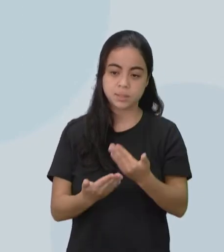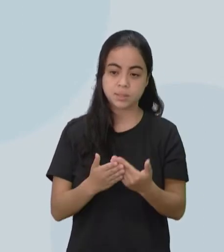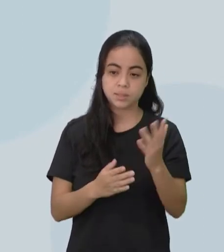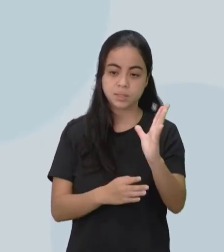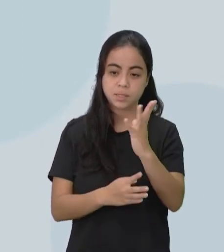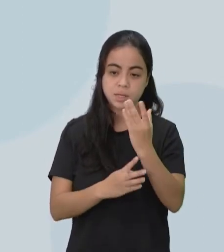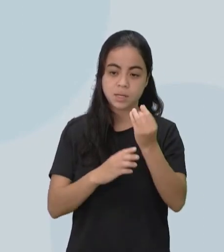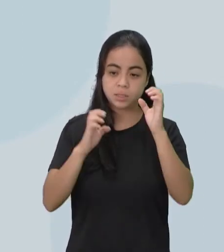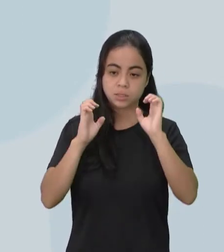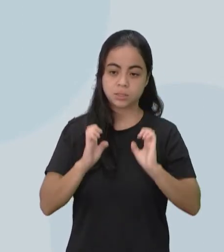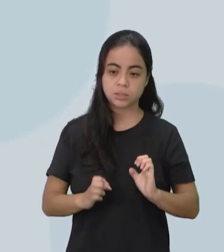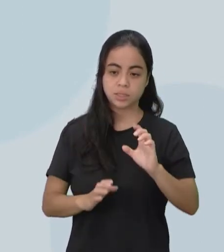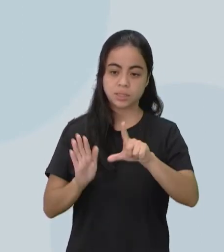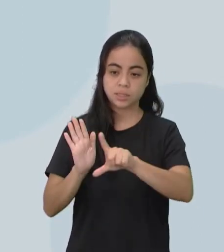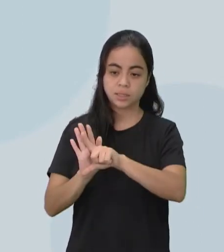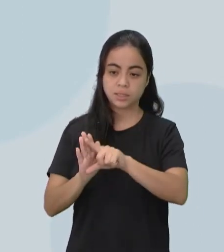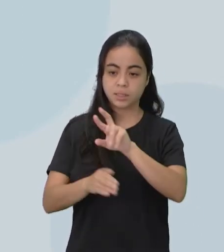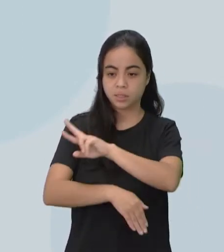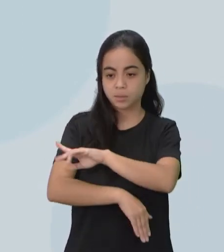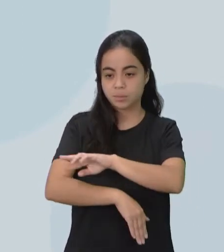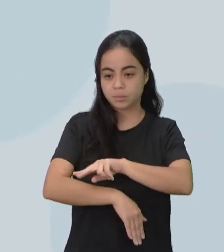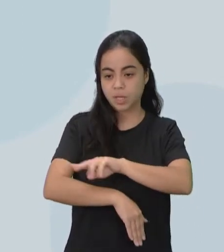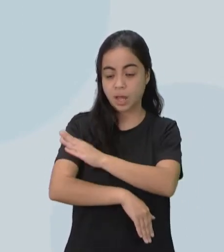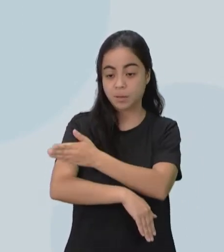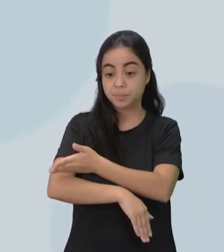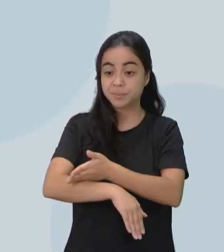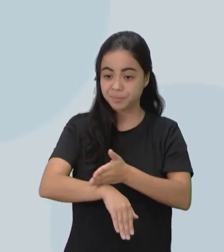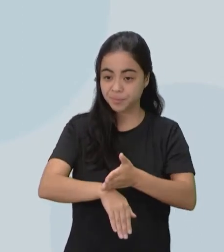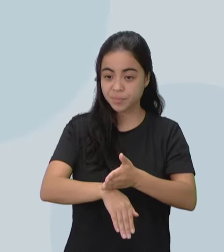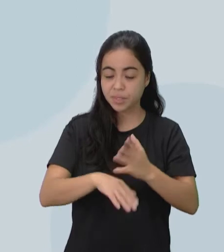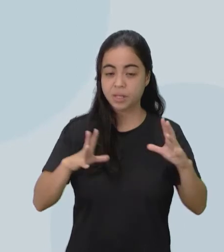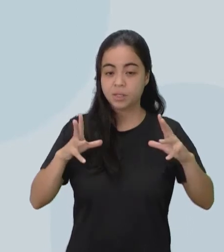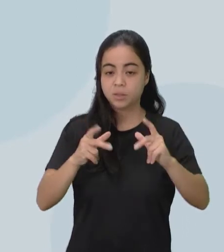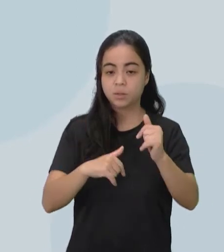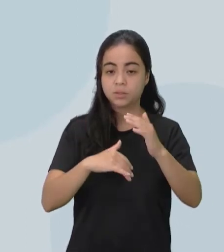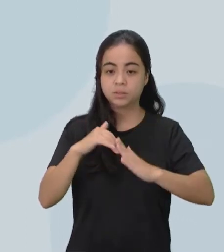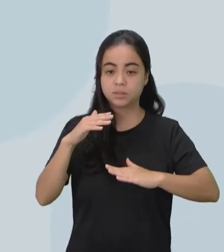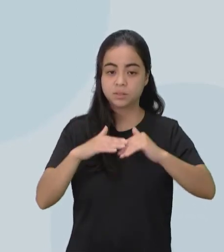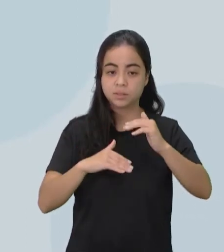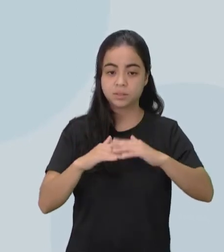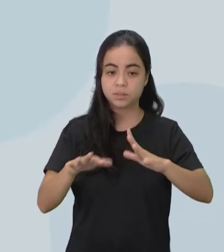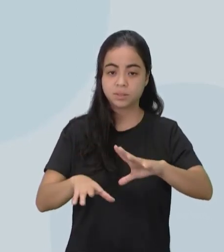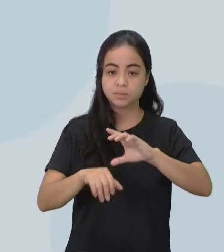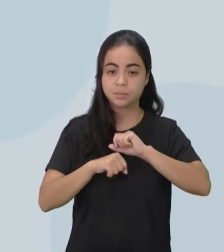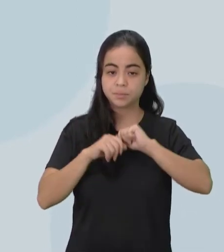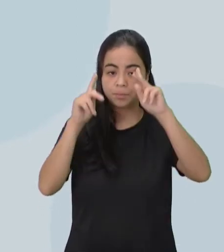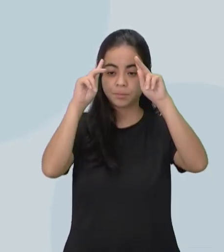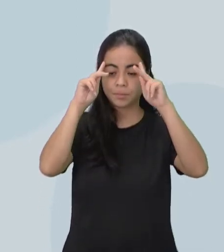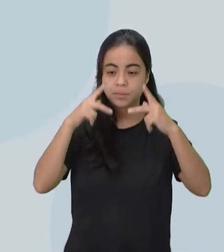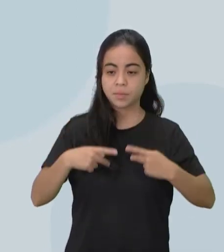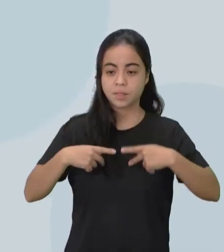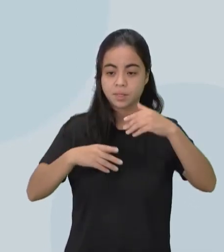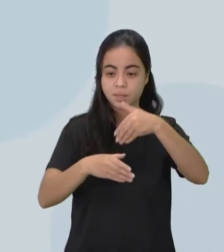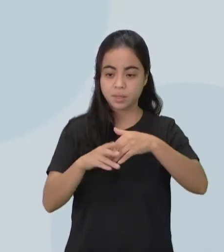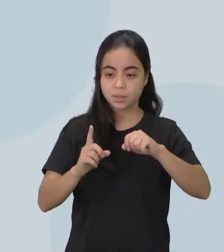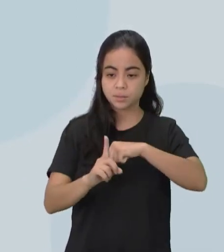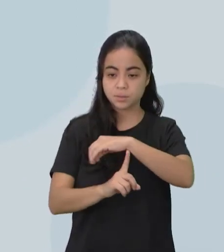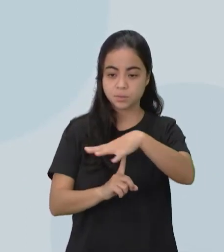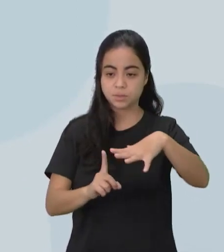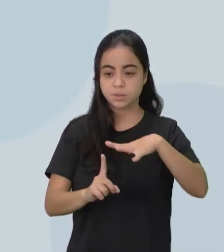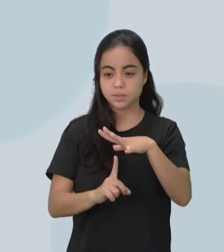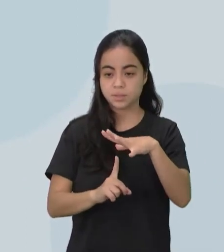arte, a moral, a lei, os costumes e todos os outros hábitos e capacidades adquiridos pelo homem como membro